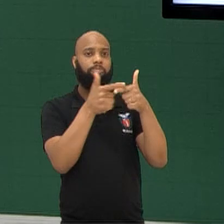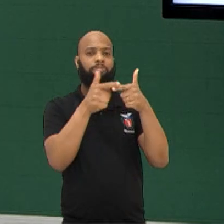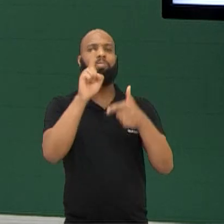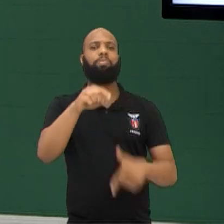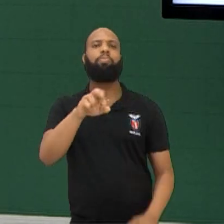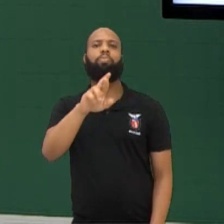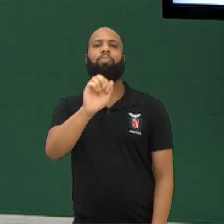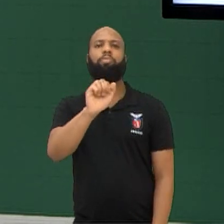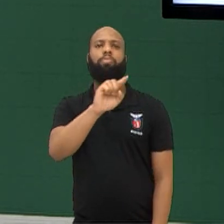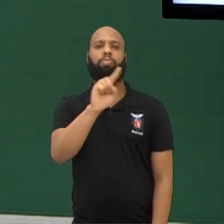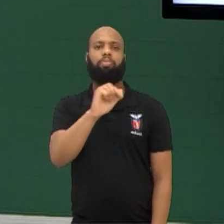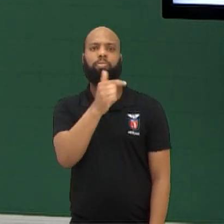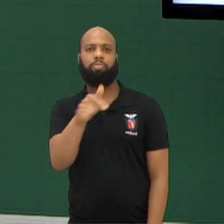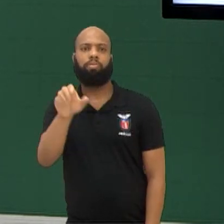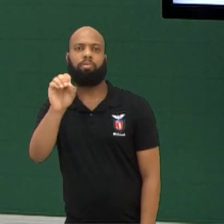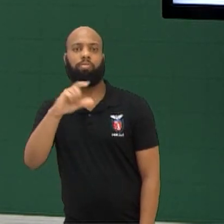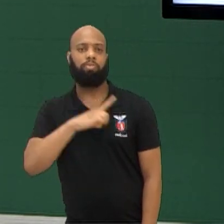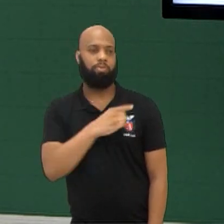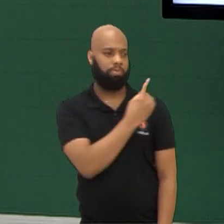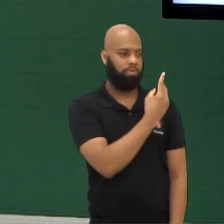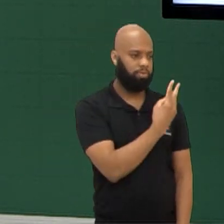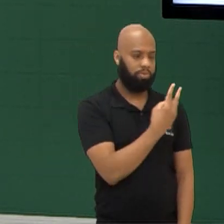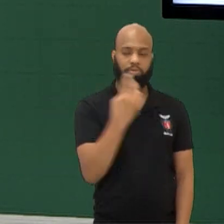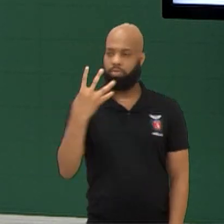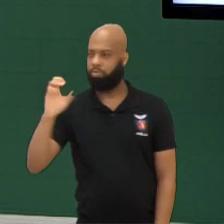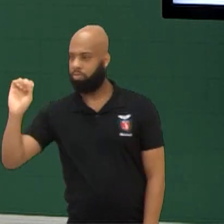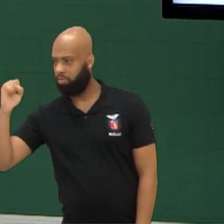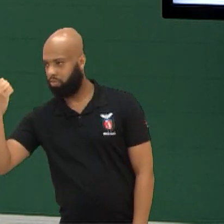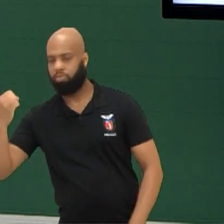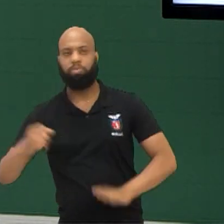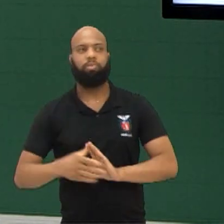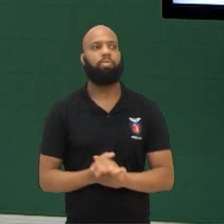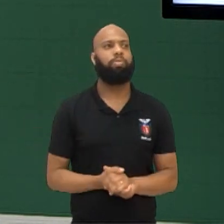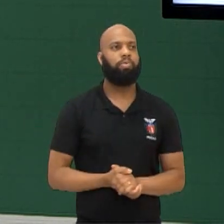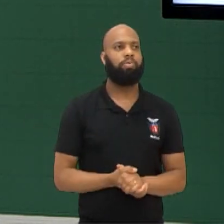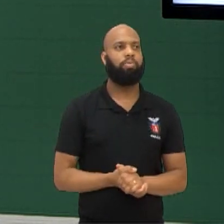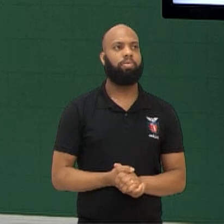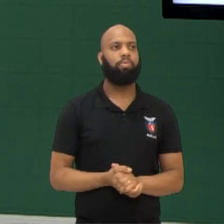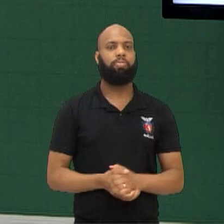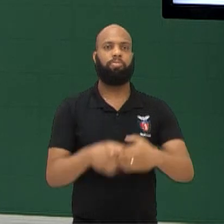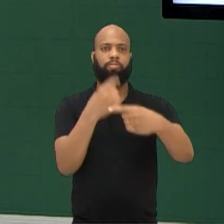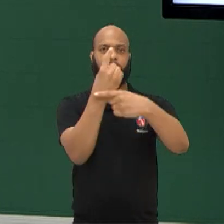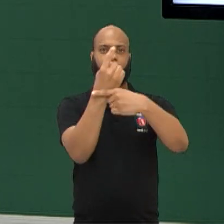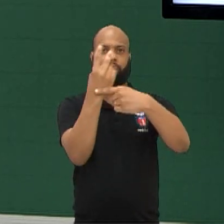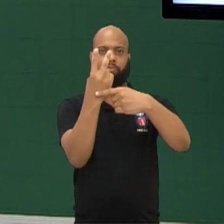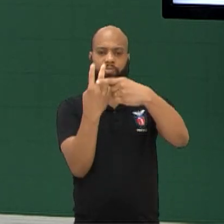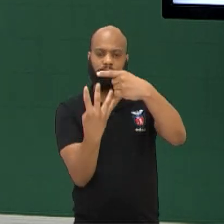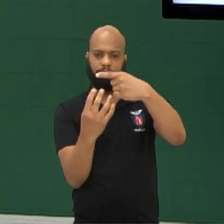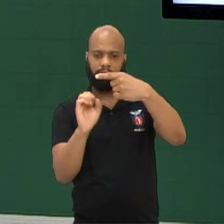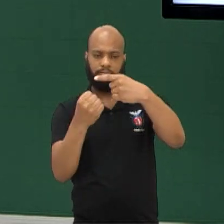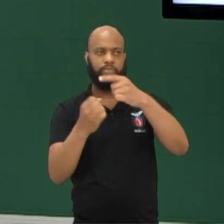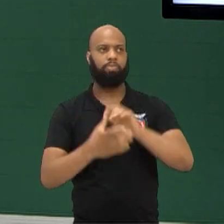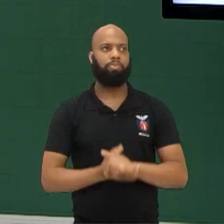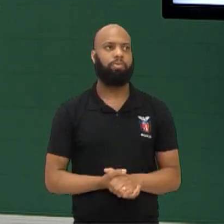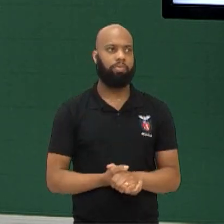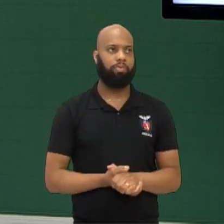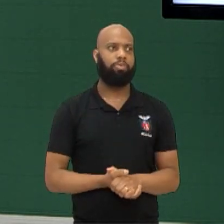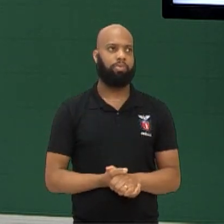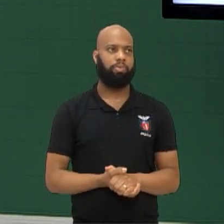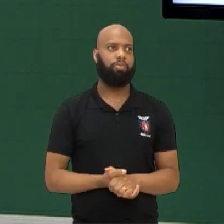entre 12 e 48. Então, o que eu posso fazer? Eu posso